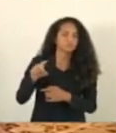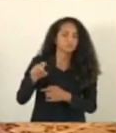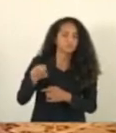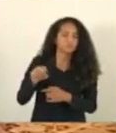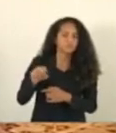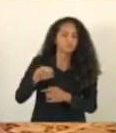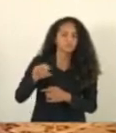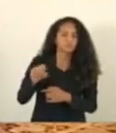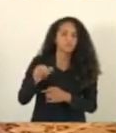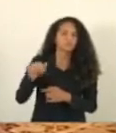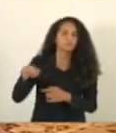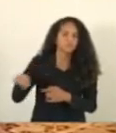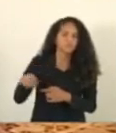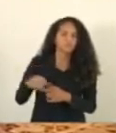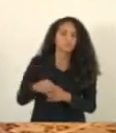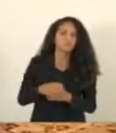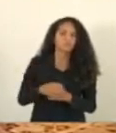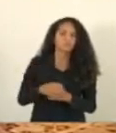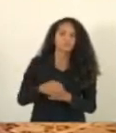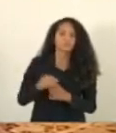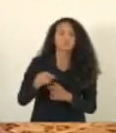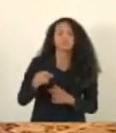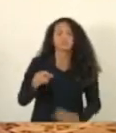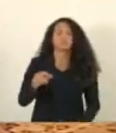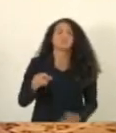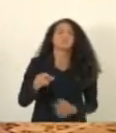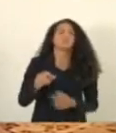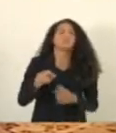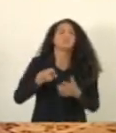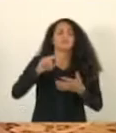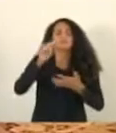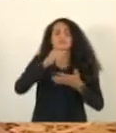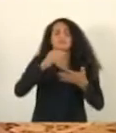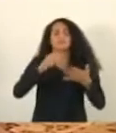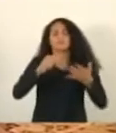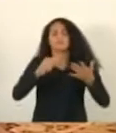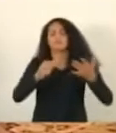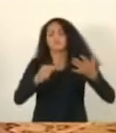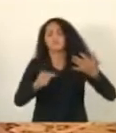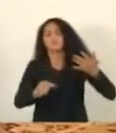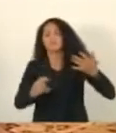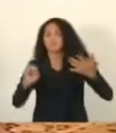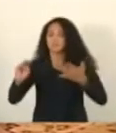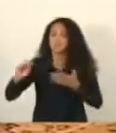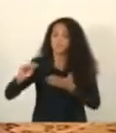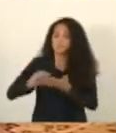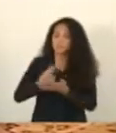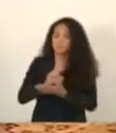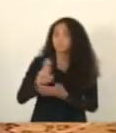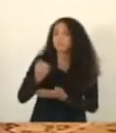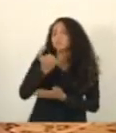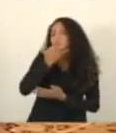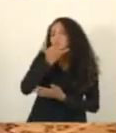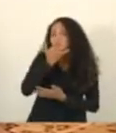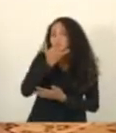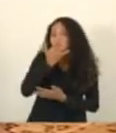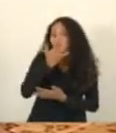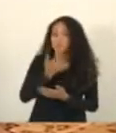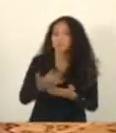Heleninha, Alberto, Raunílio. Se tiver faltado alguém, eu quero que vocês me desculpem, mas foi uma